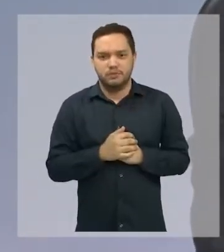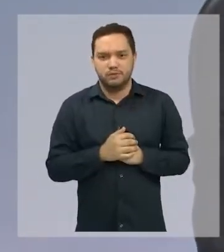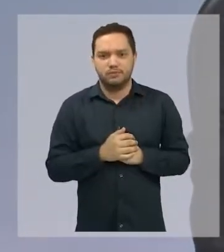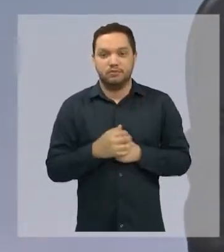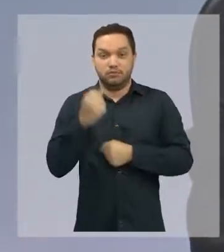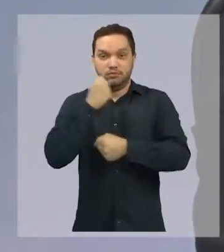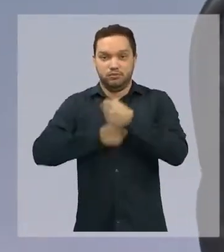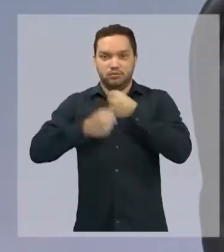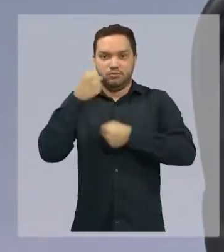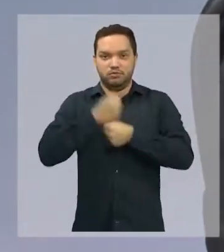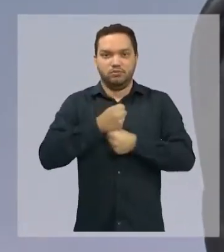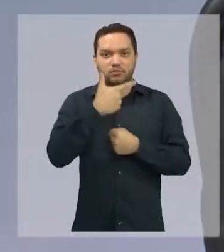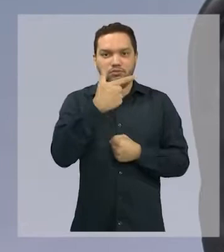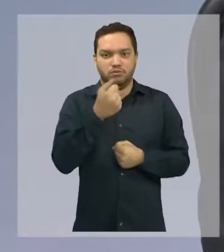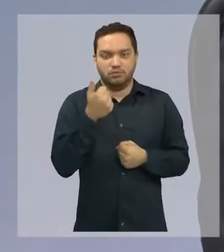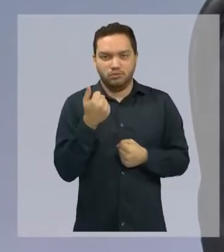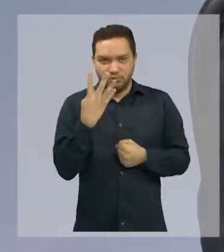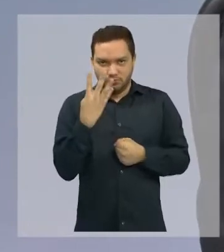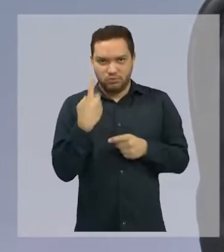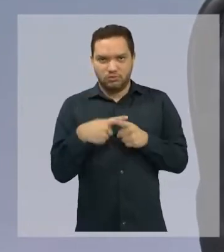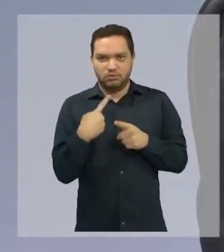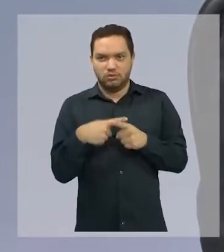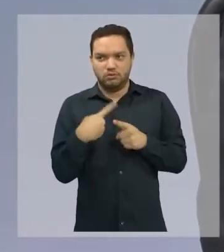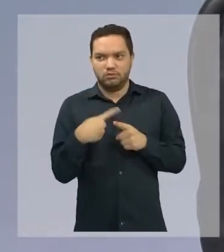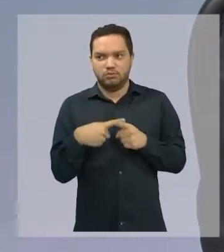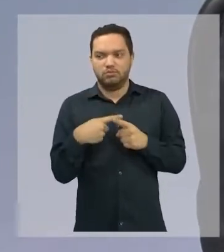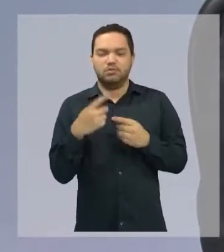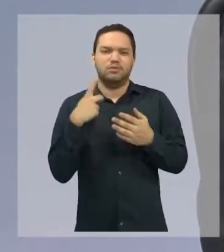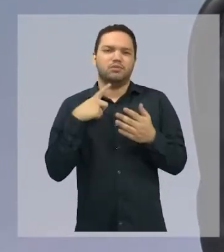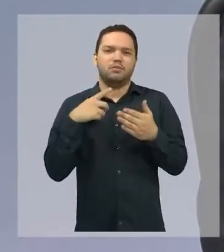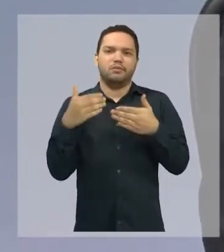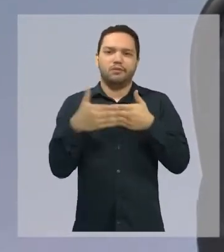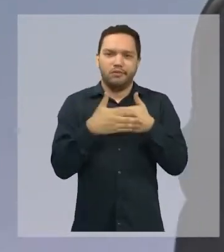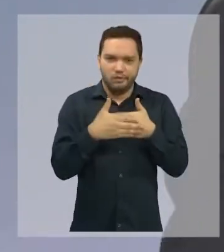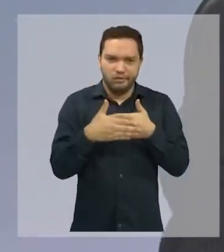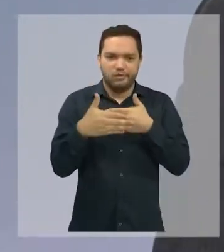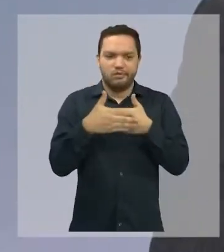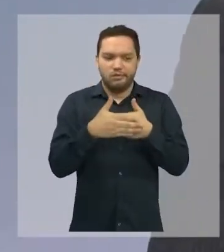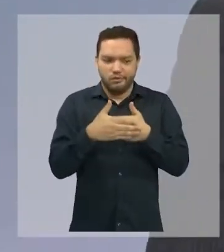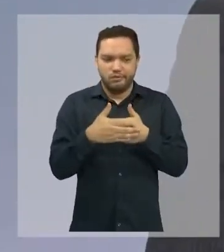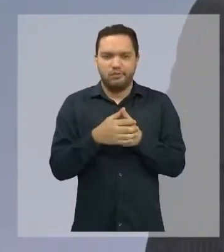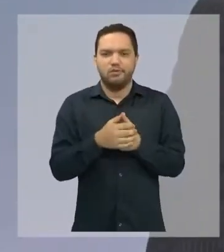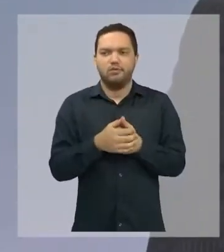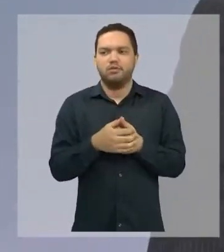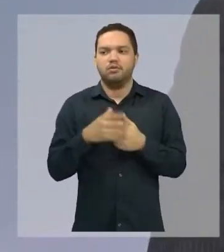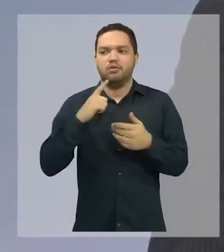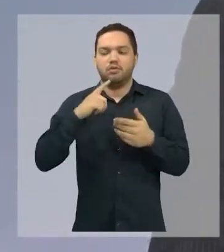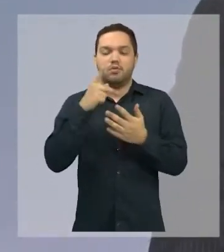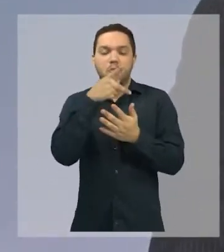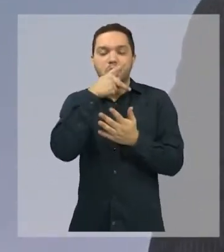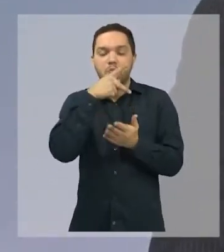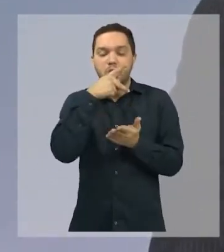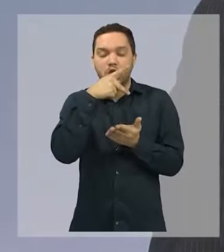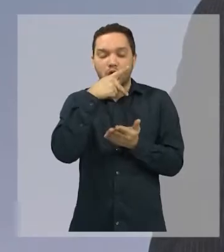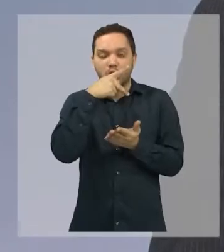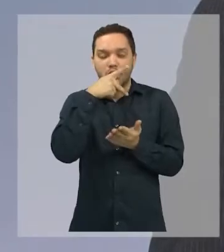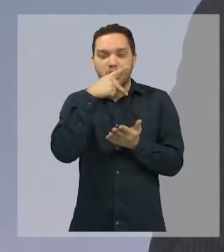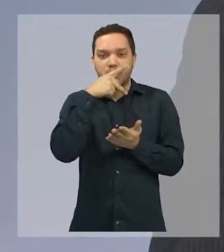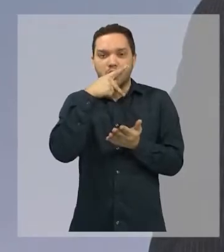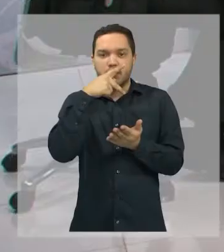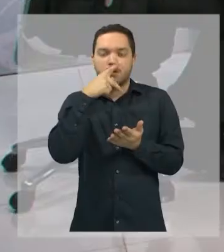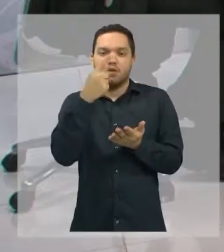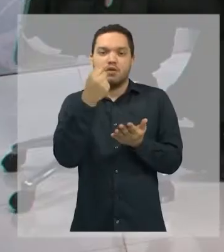sistema em 2014. Criou essa cultura do porteira fechada. Exatamente. Você entregava...